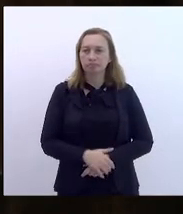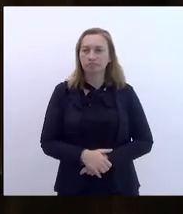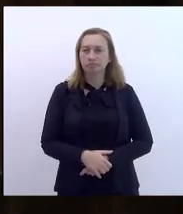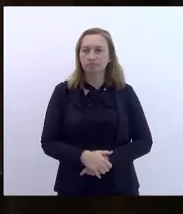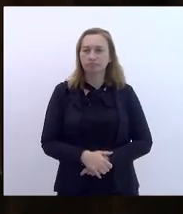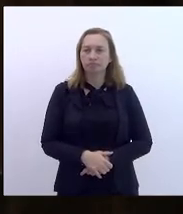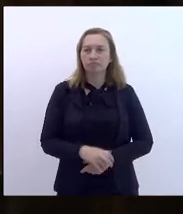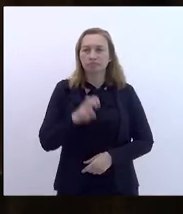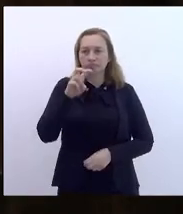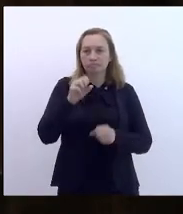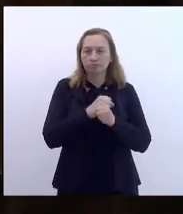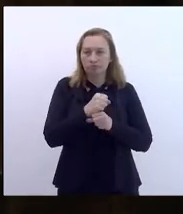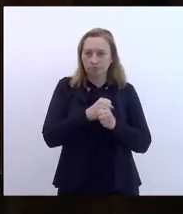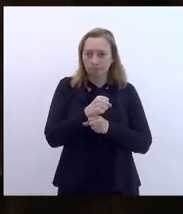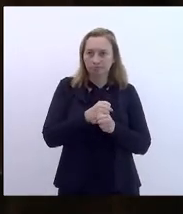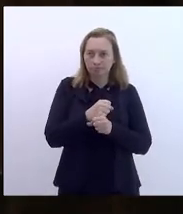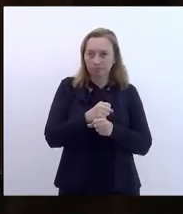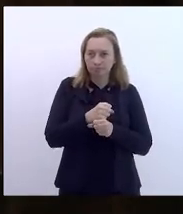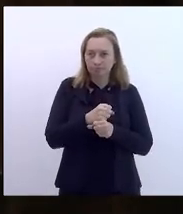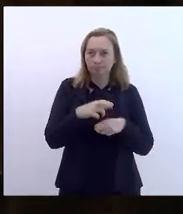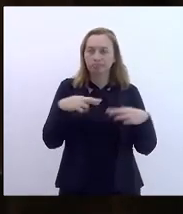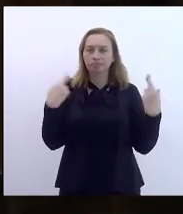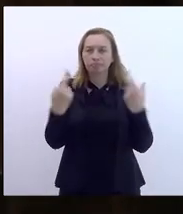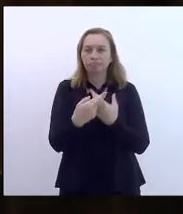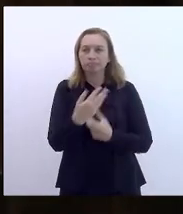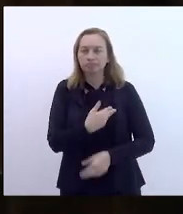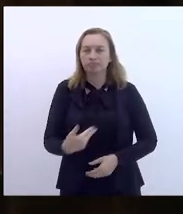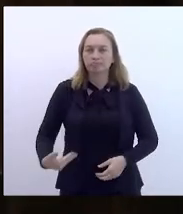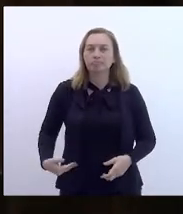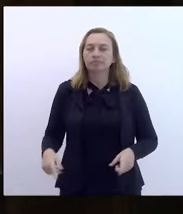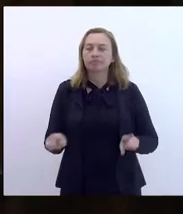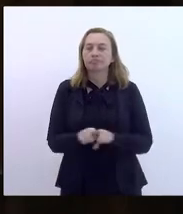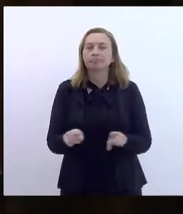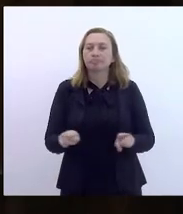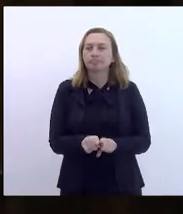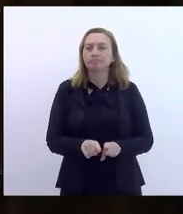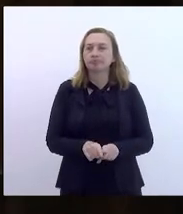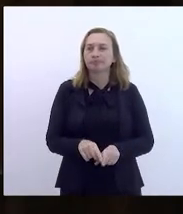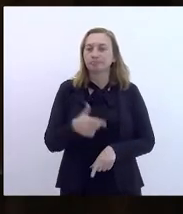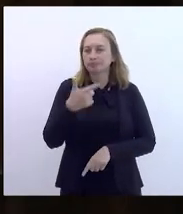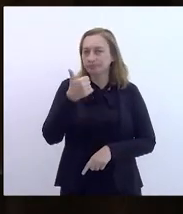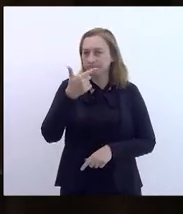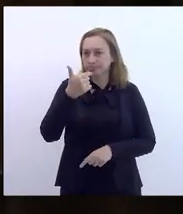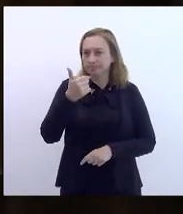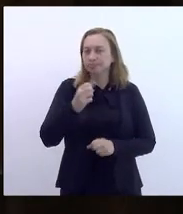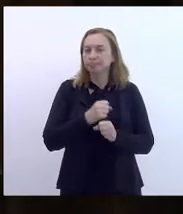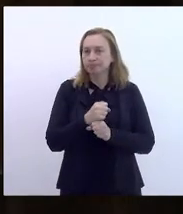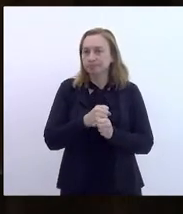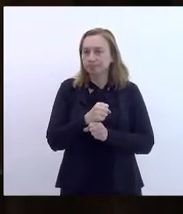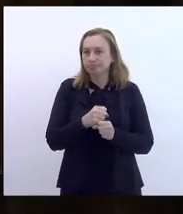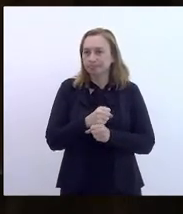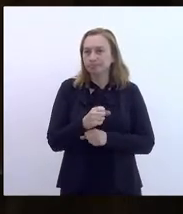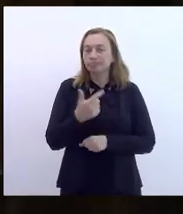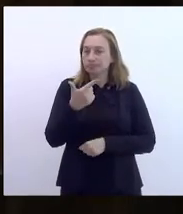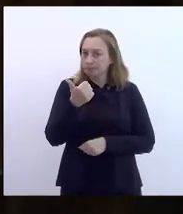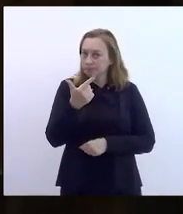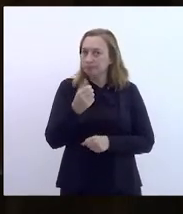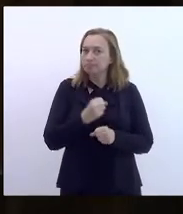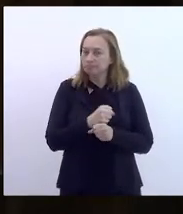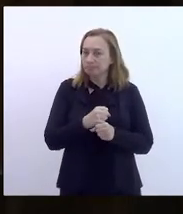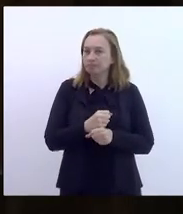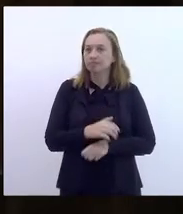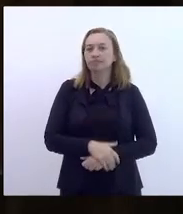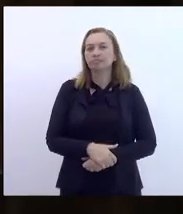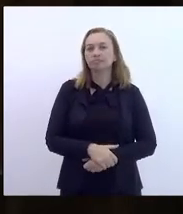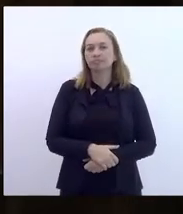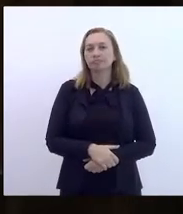passar cinco anos desta audiência pública também passaram 12 anos repito 12